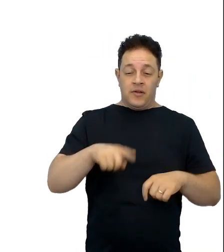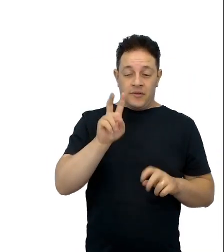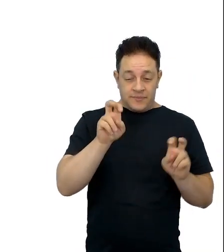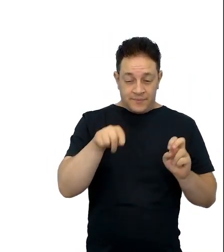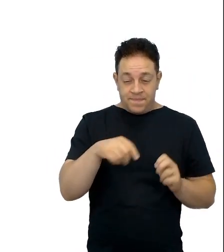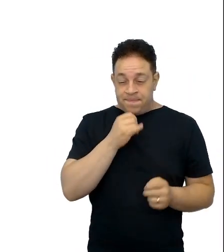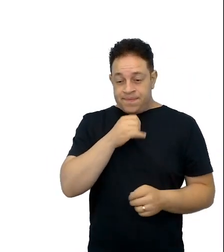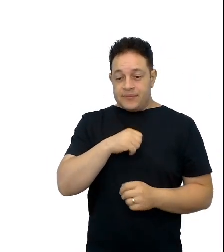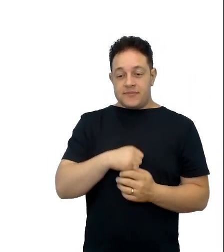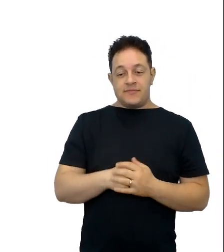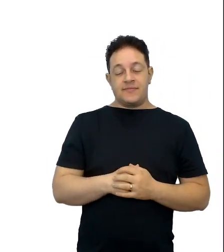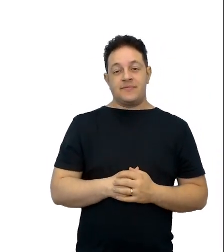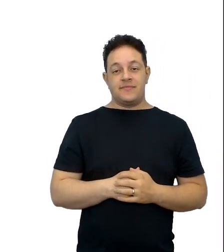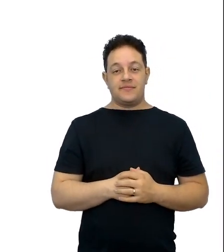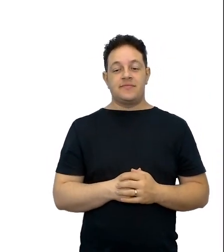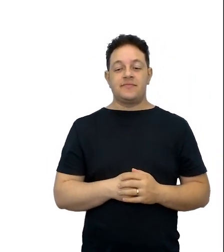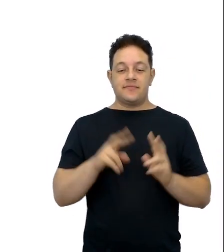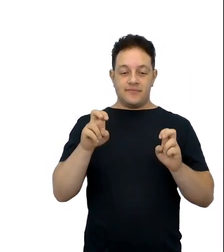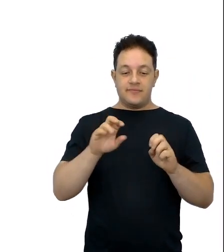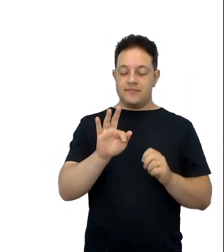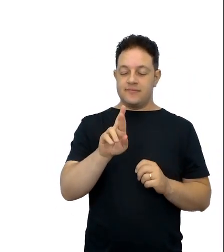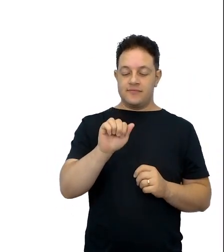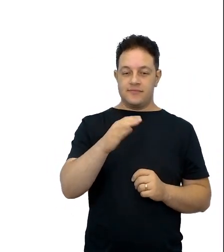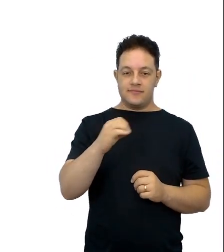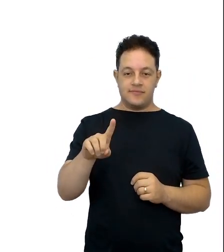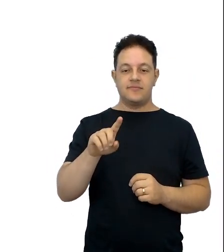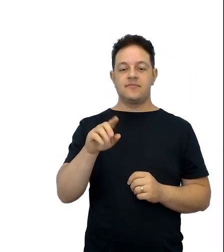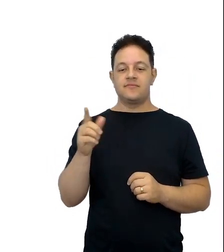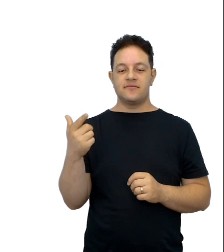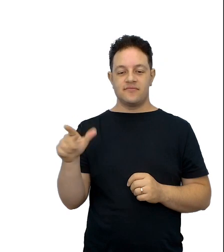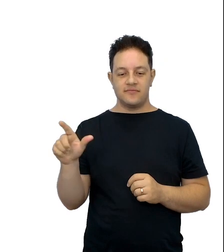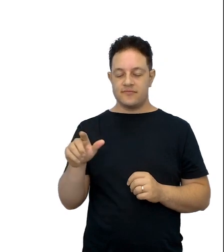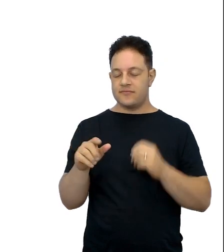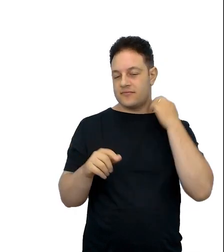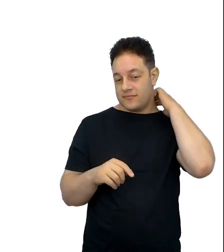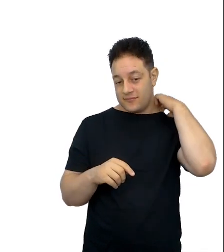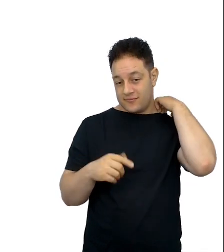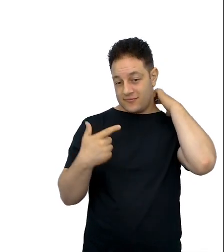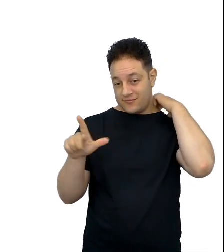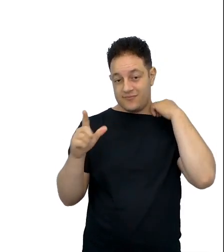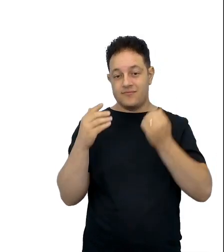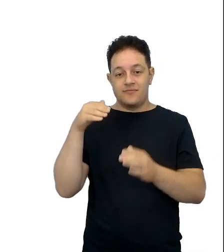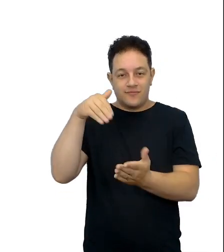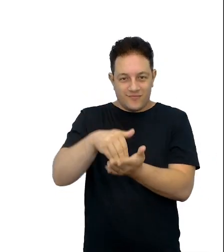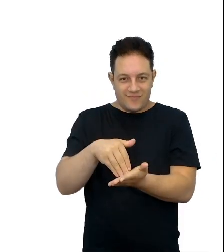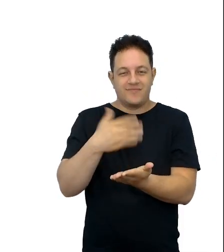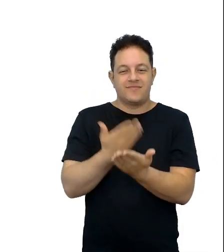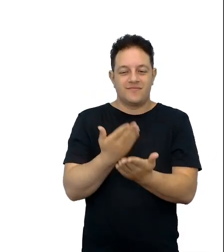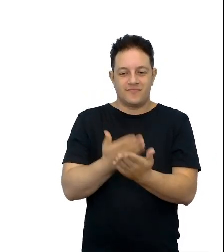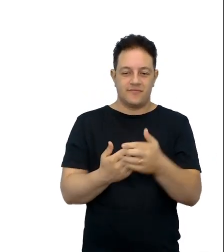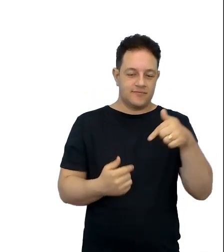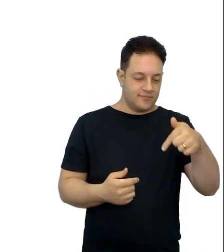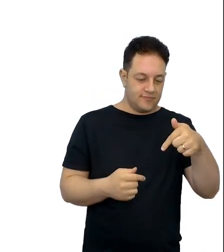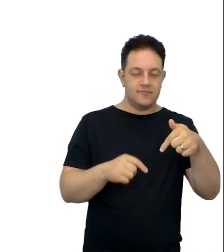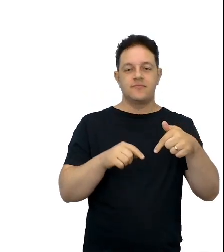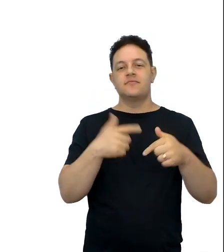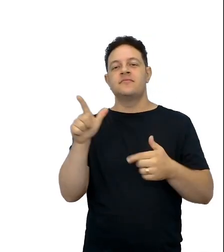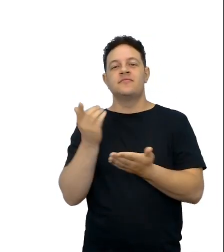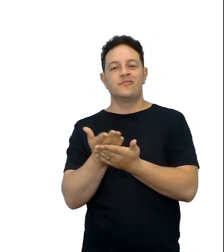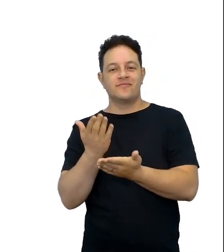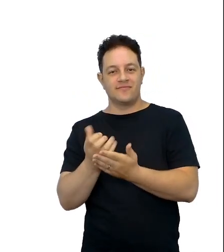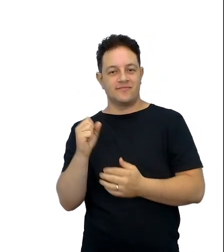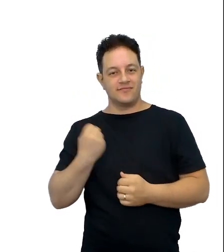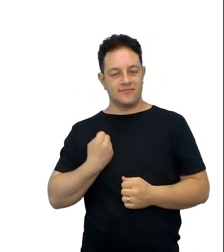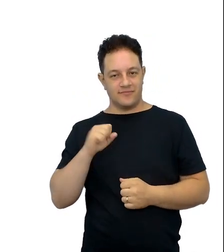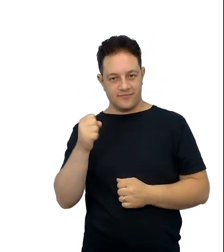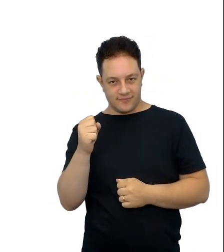sobre fração, os números racionais. E o último, a aula 7 e 8, é onde a gente utiliza, onde